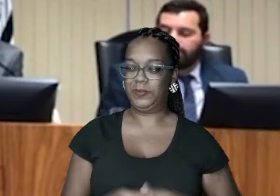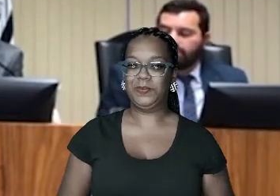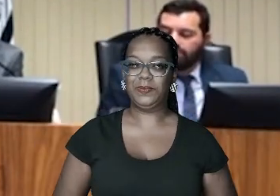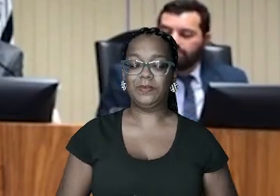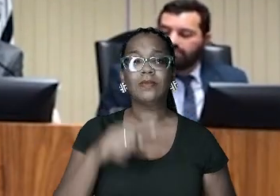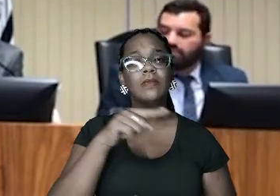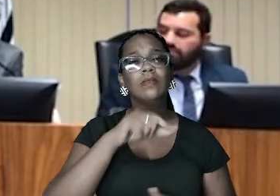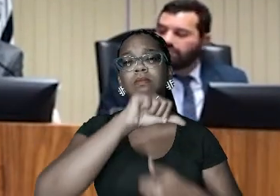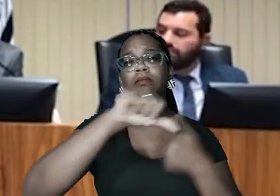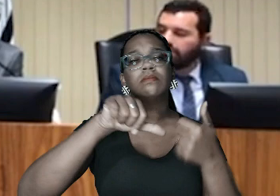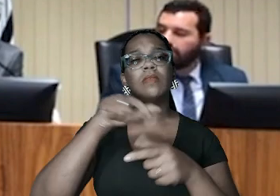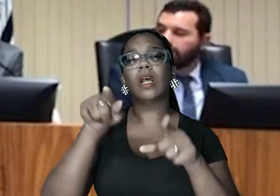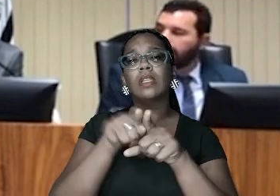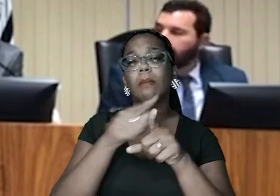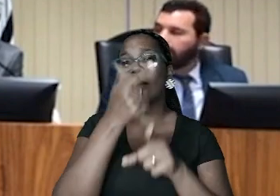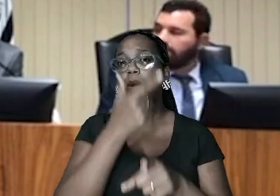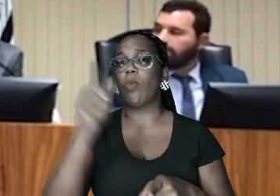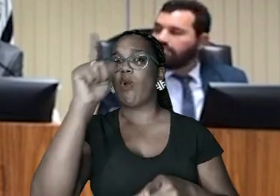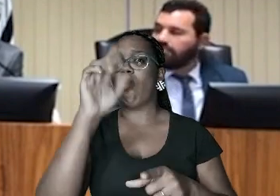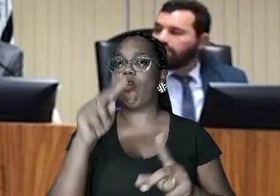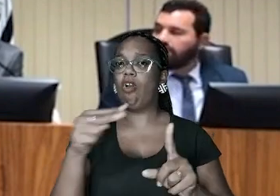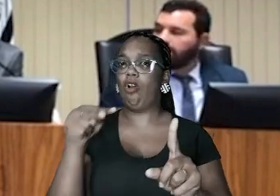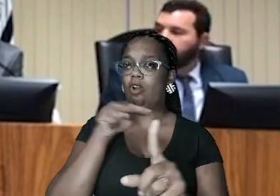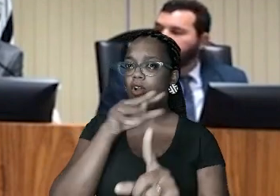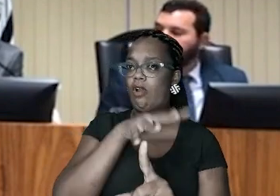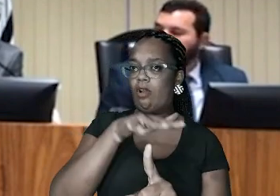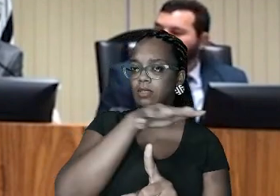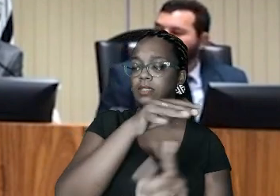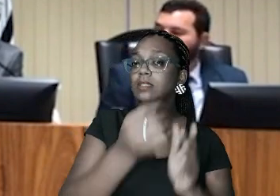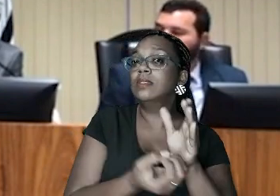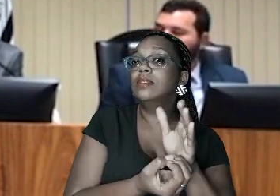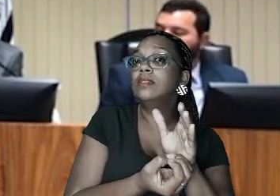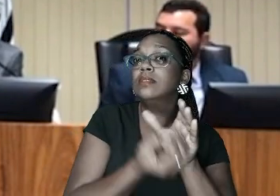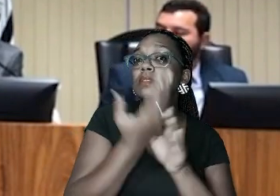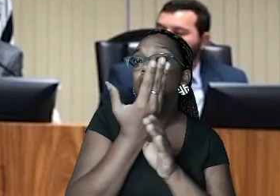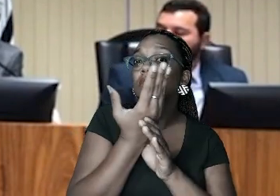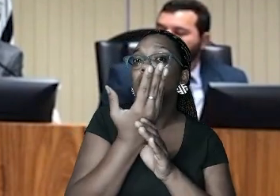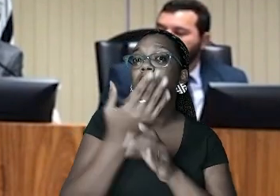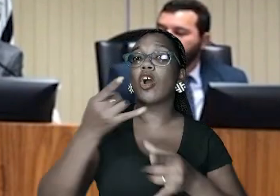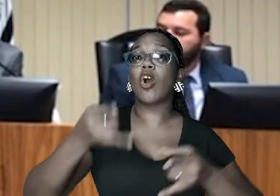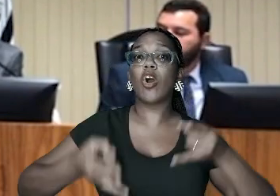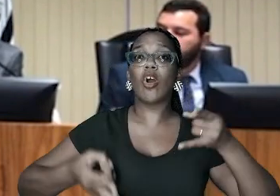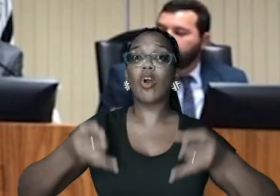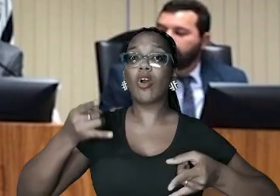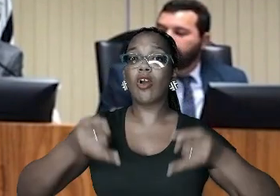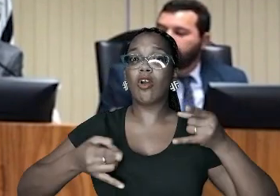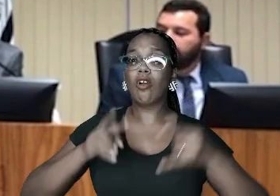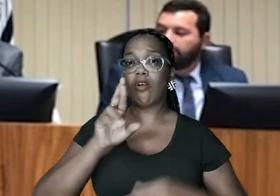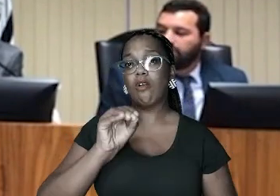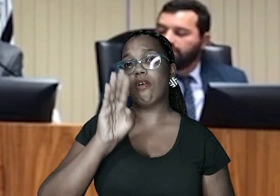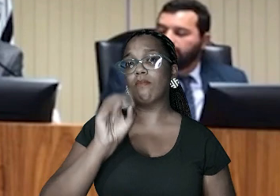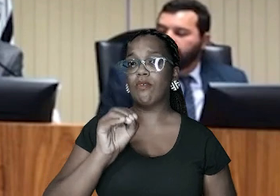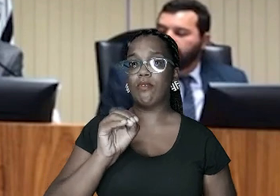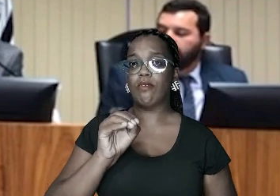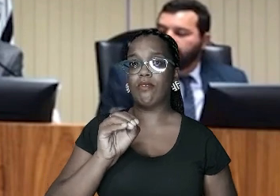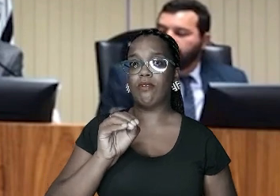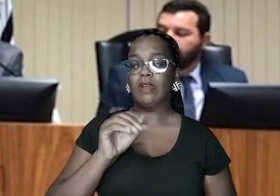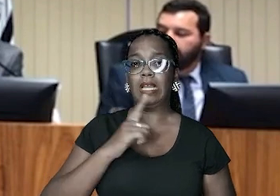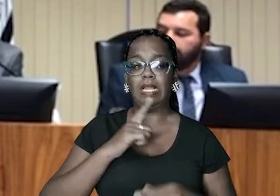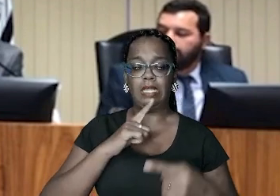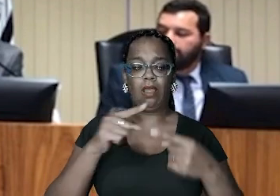varejo é particularmente importante para o tema que nós vamos discutir ele se transformou também por uma outra realidade o surgimento